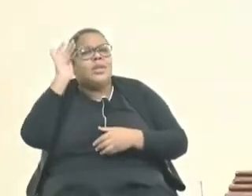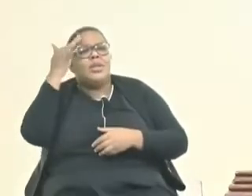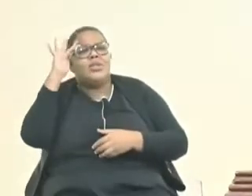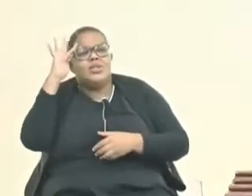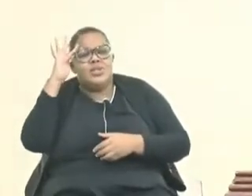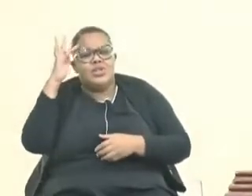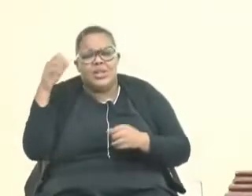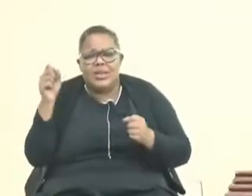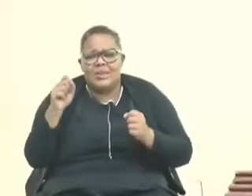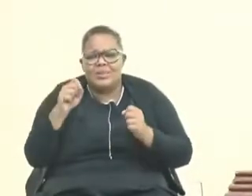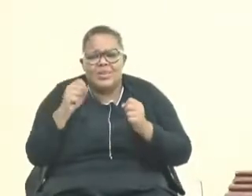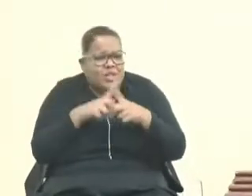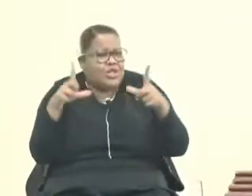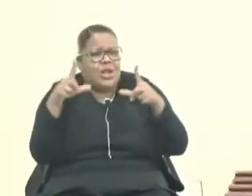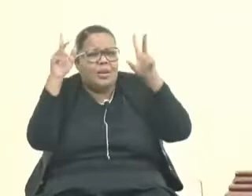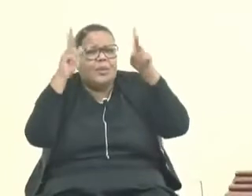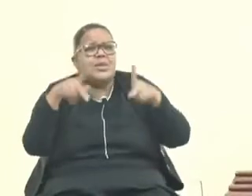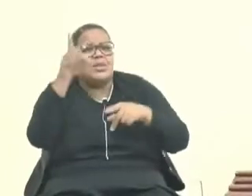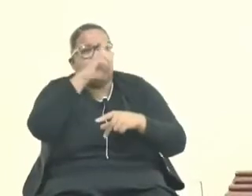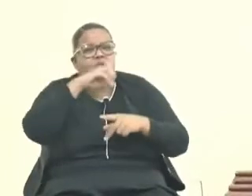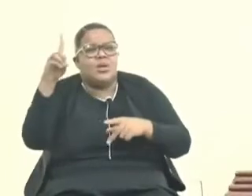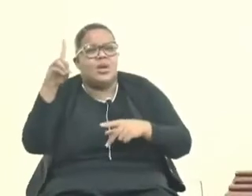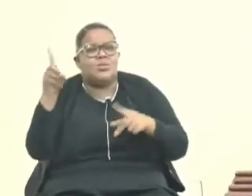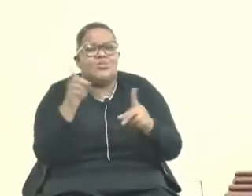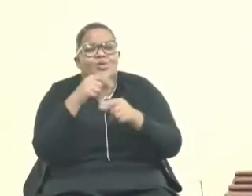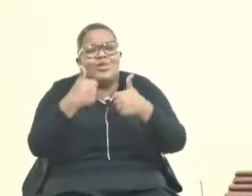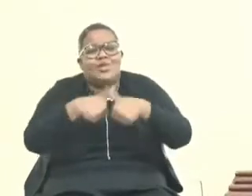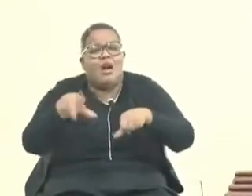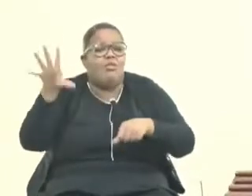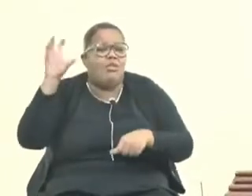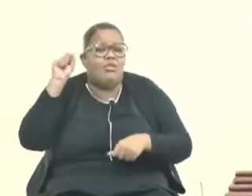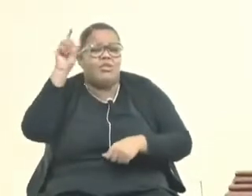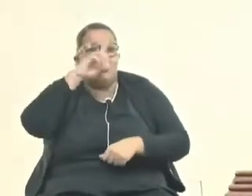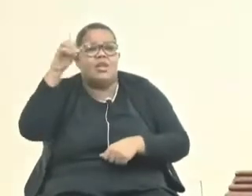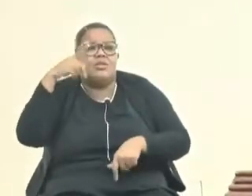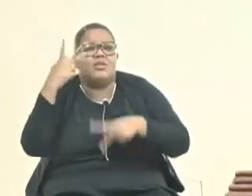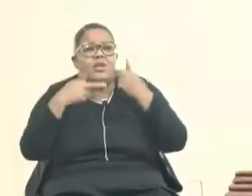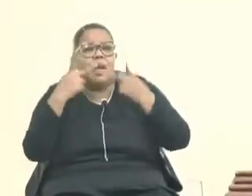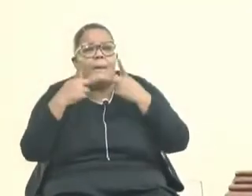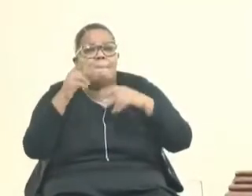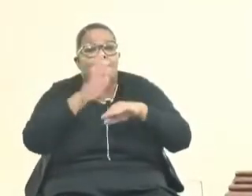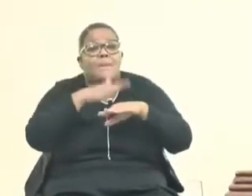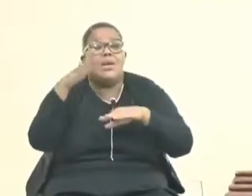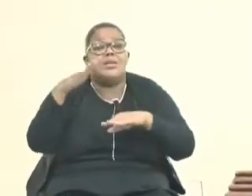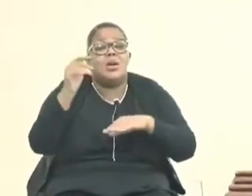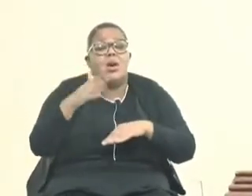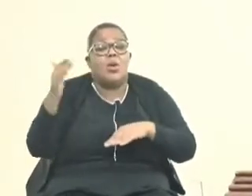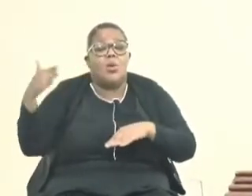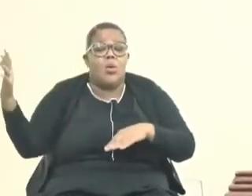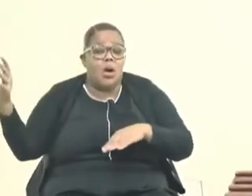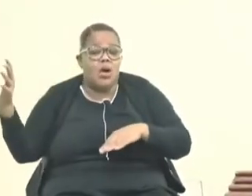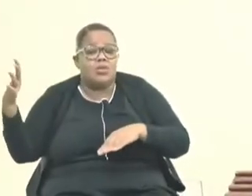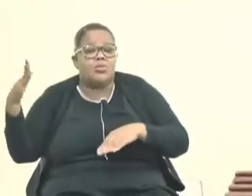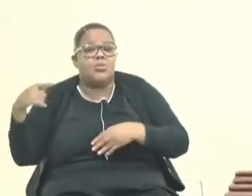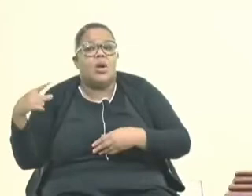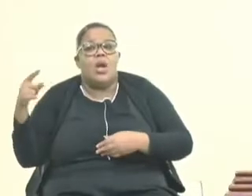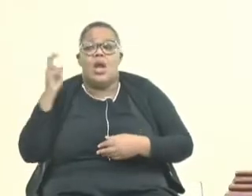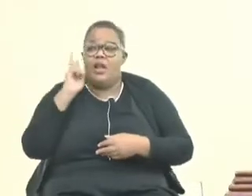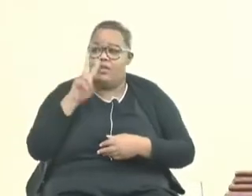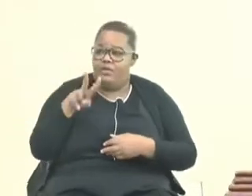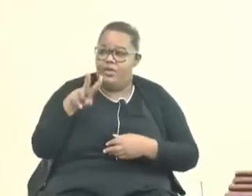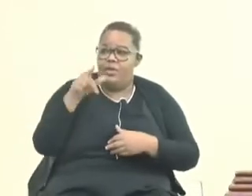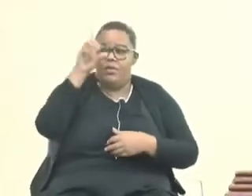ele sabia que ele não estava mais ouvindo Deus falar mas quando ele percebeu que Deus estava falando com a sua mãe não